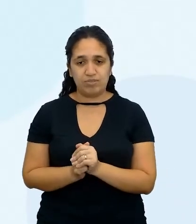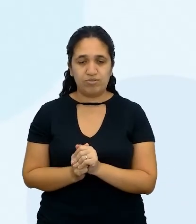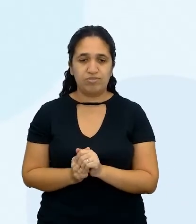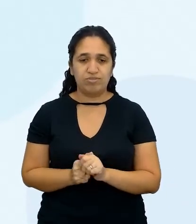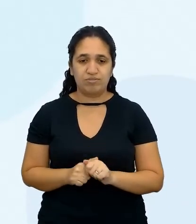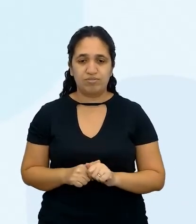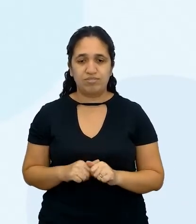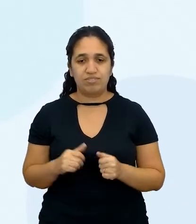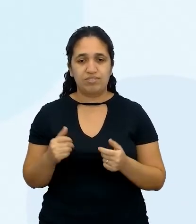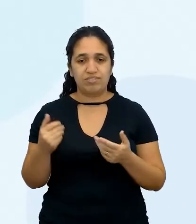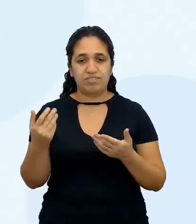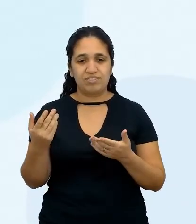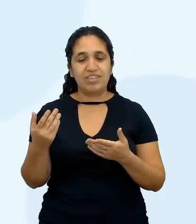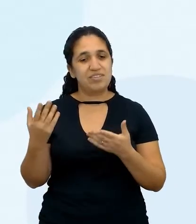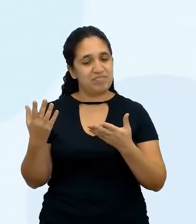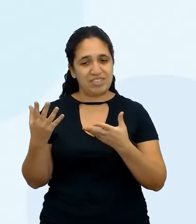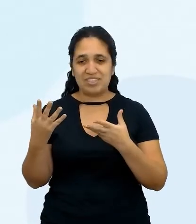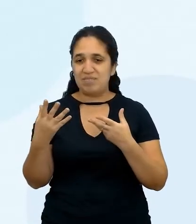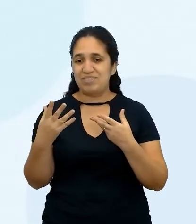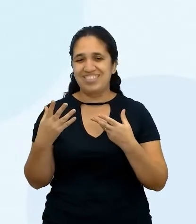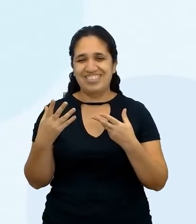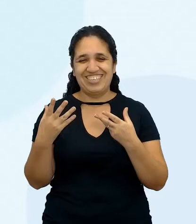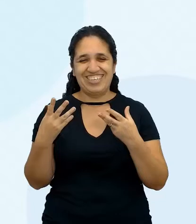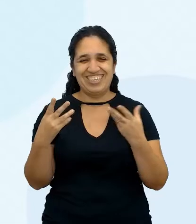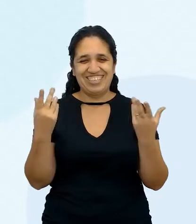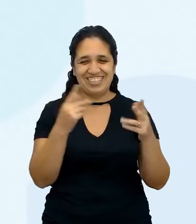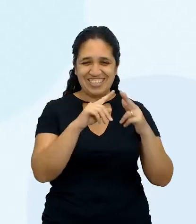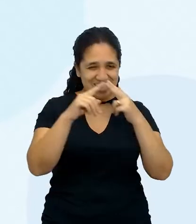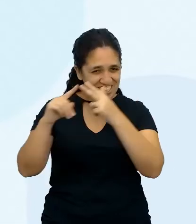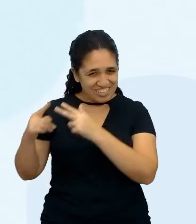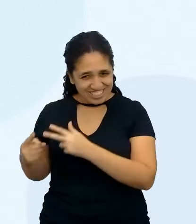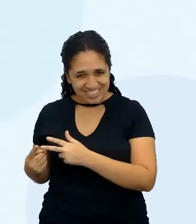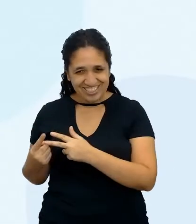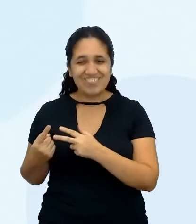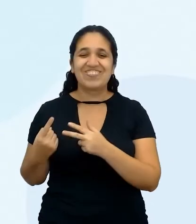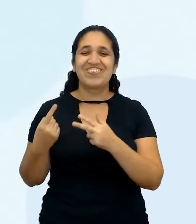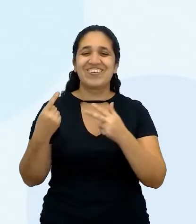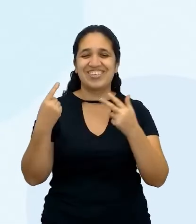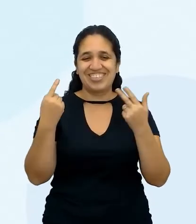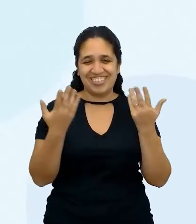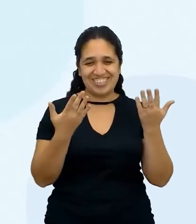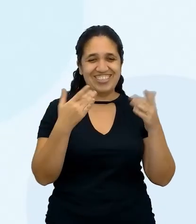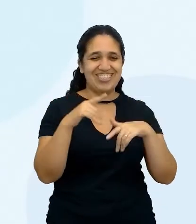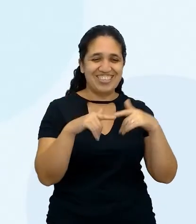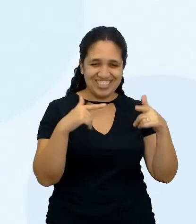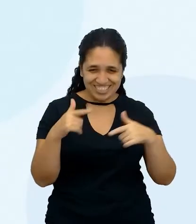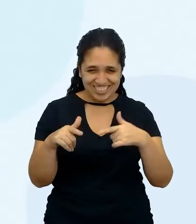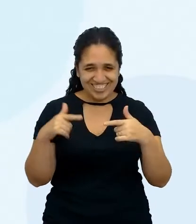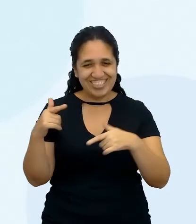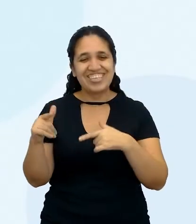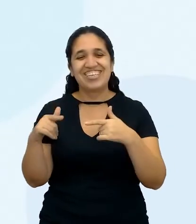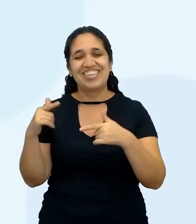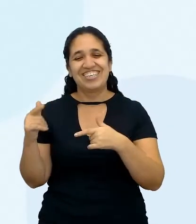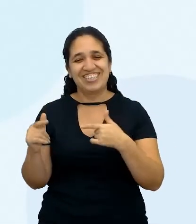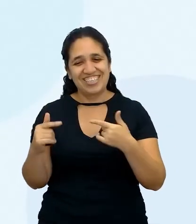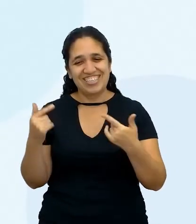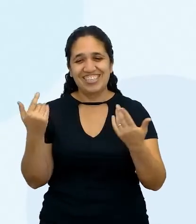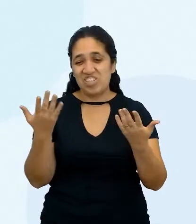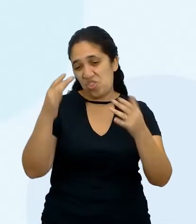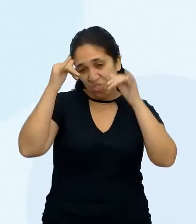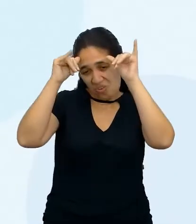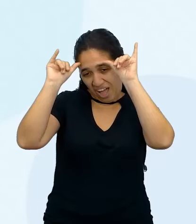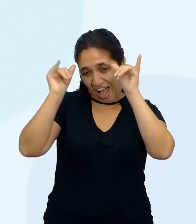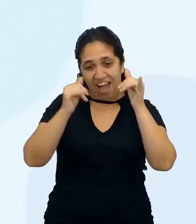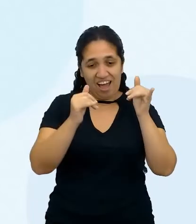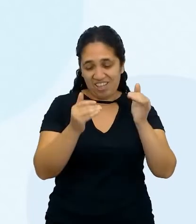se inspira num mecanismo que é de matar vidas, né, no caso do gado,